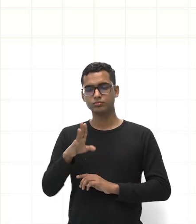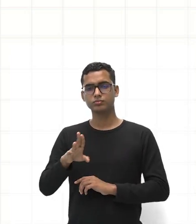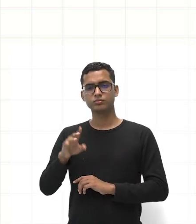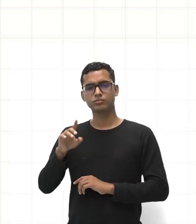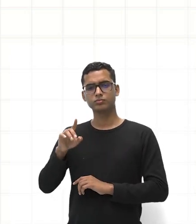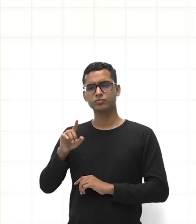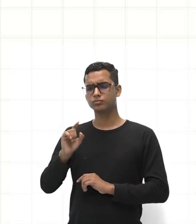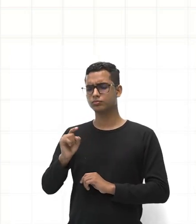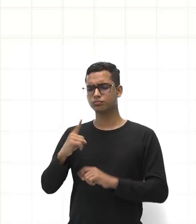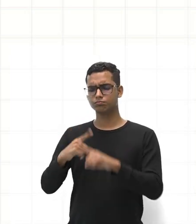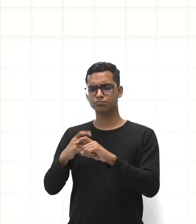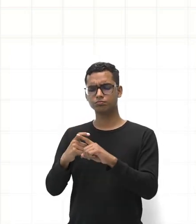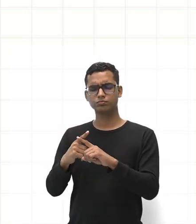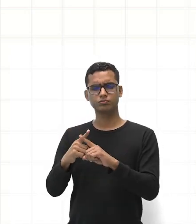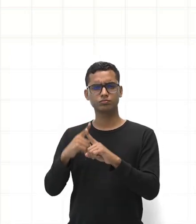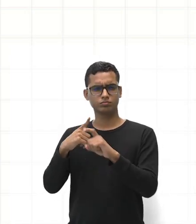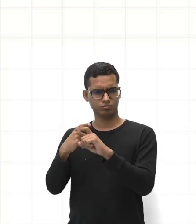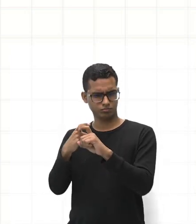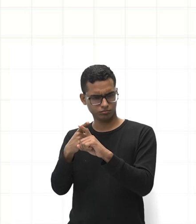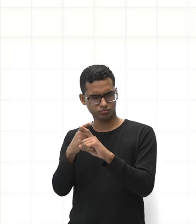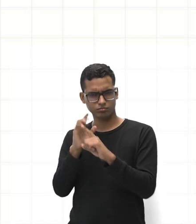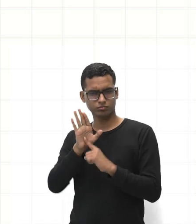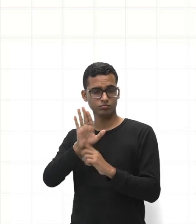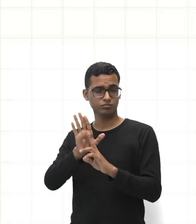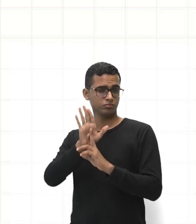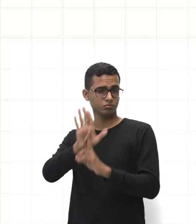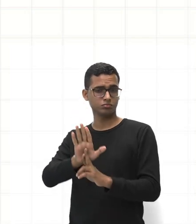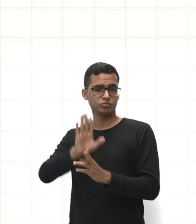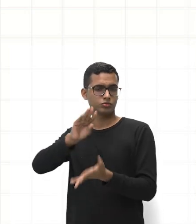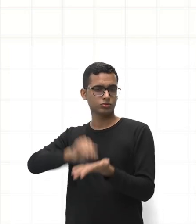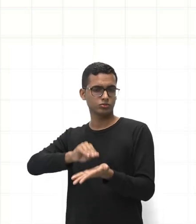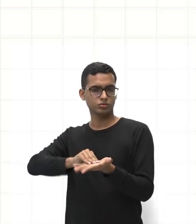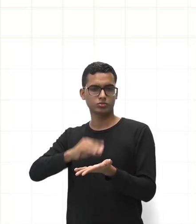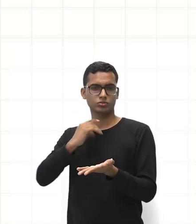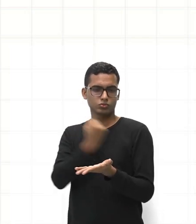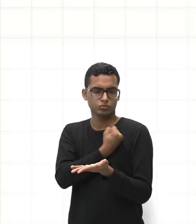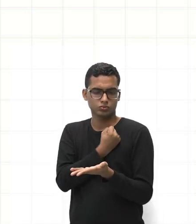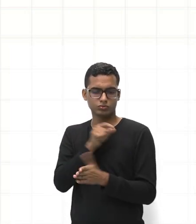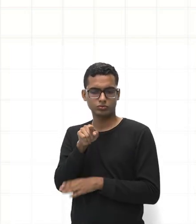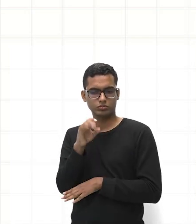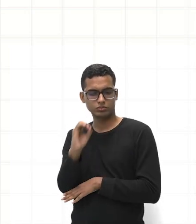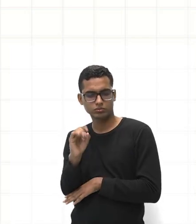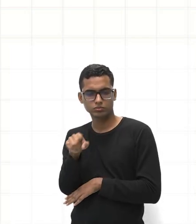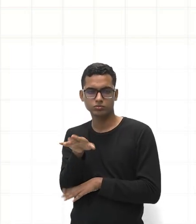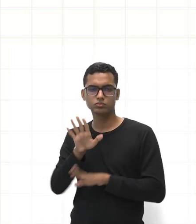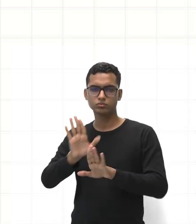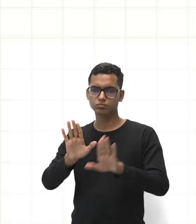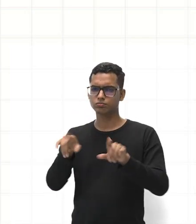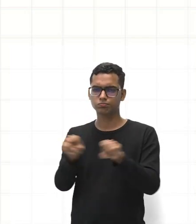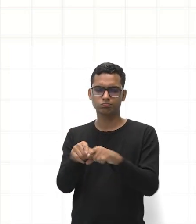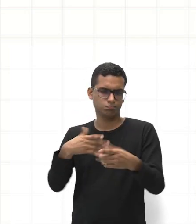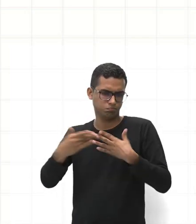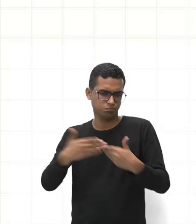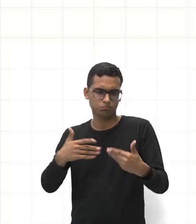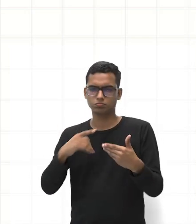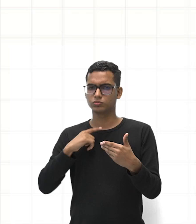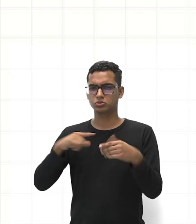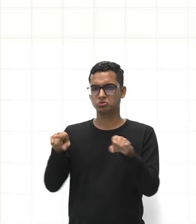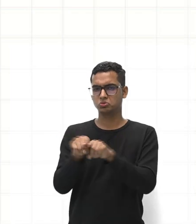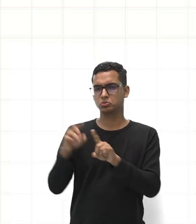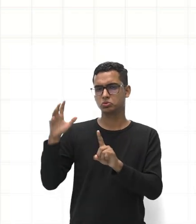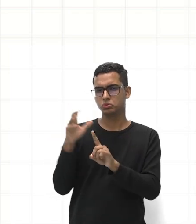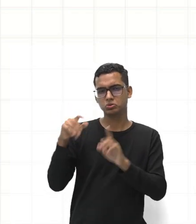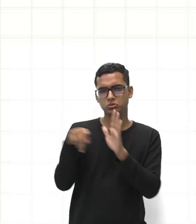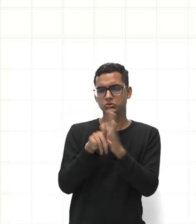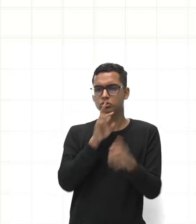ausência de números na casa decimais, mas também, se você colocar um zero, não vai alterar em nada na sua resposta. Mas, enfim, 6 mais 6, ó,